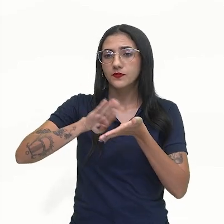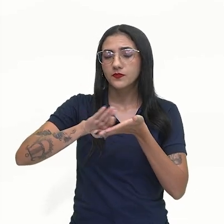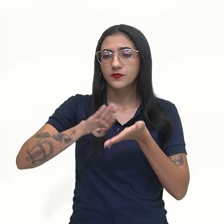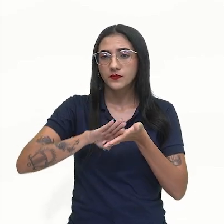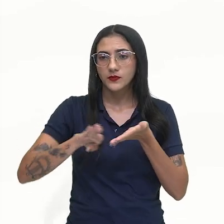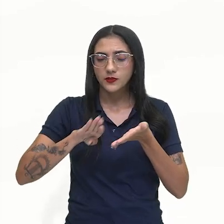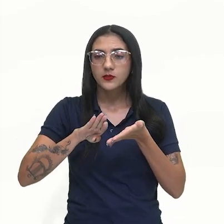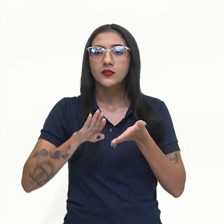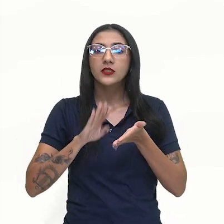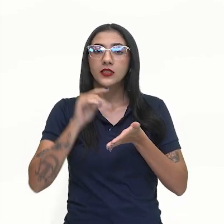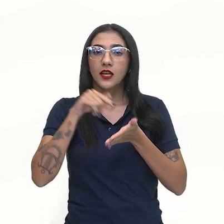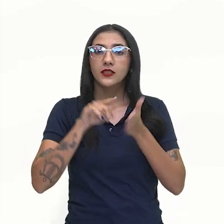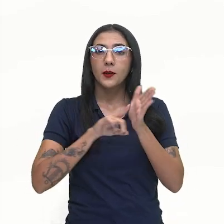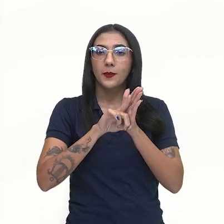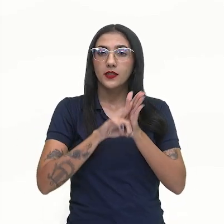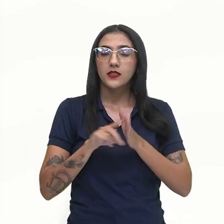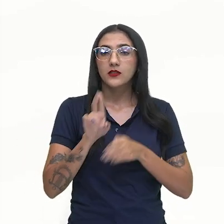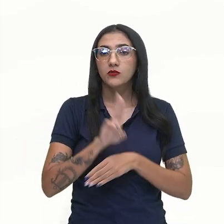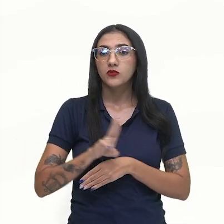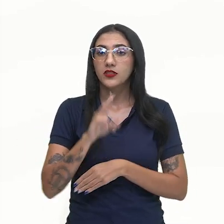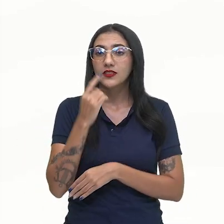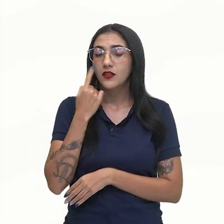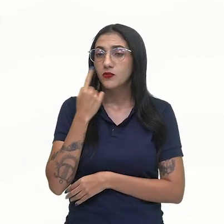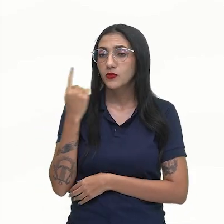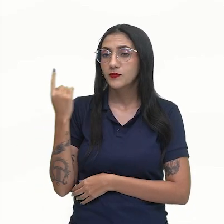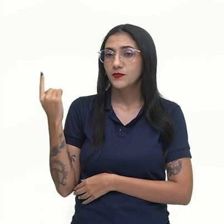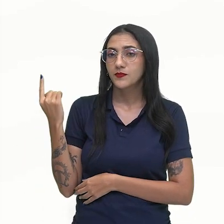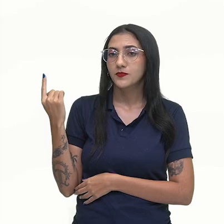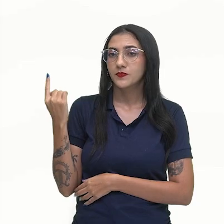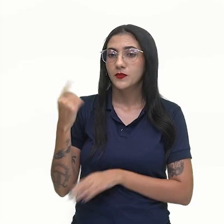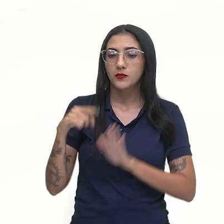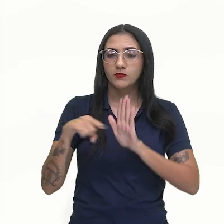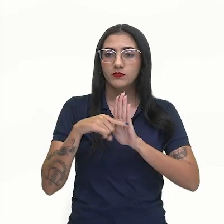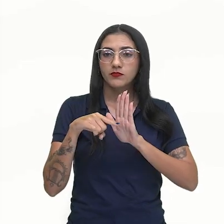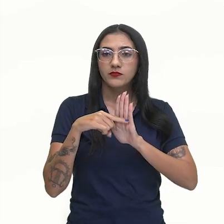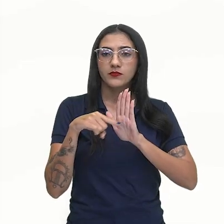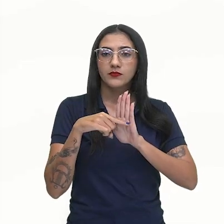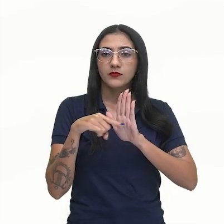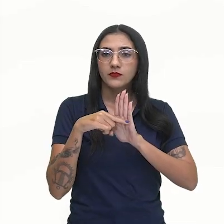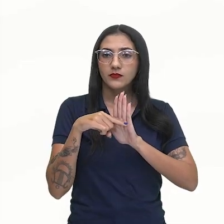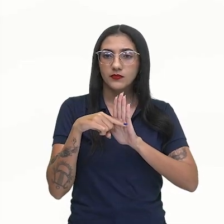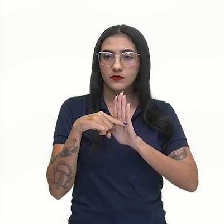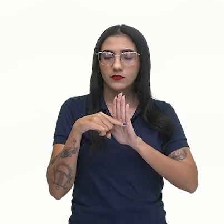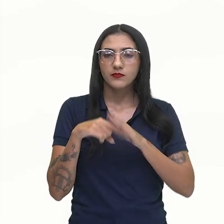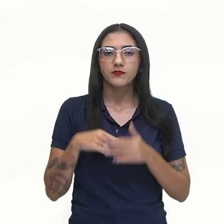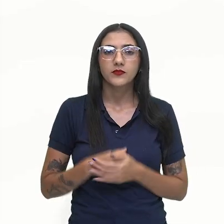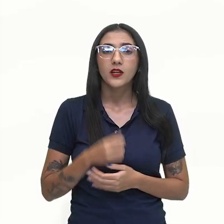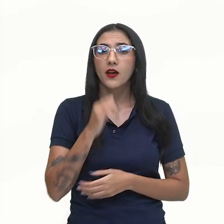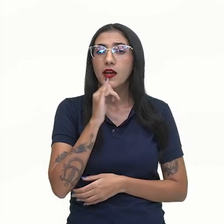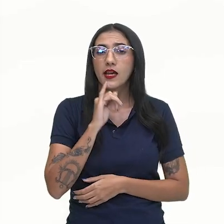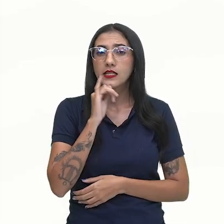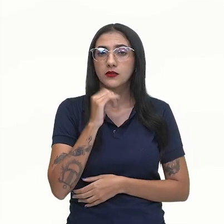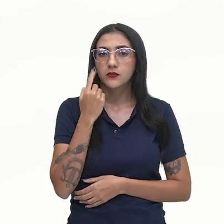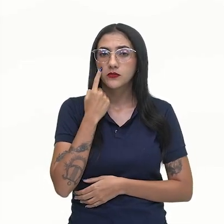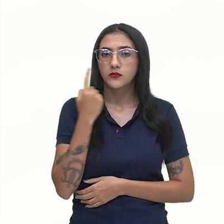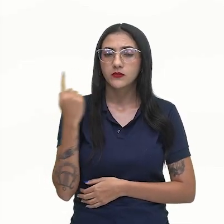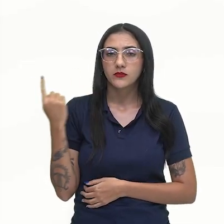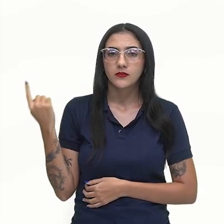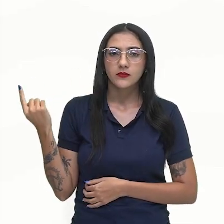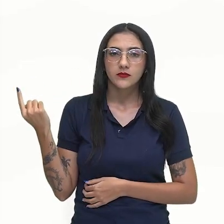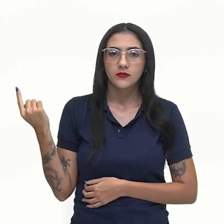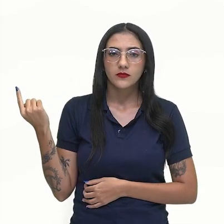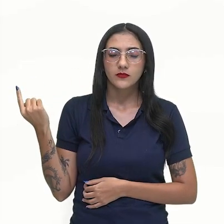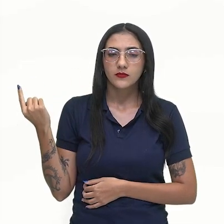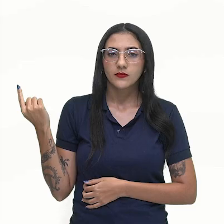coisa da sua pesquisa utilizando esse sinalzinho aqui, o minus, né, o sinalzinho de menos. Exemplo,